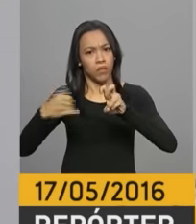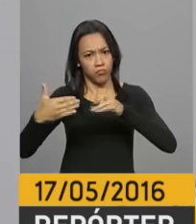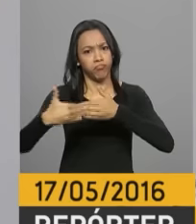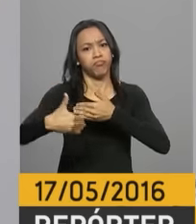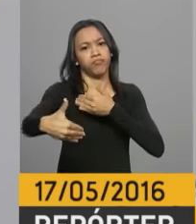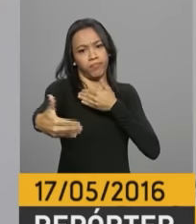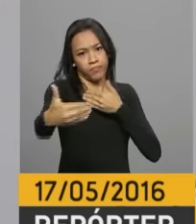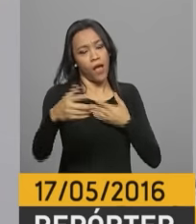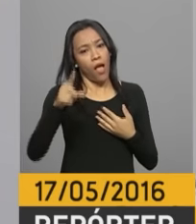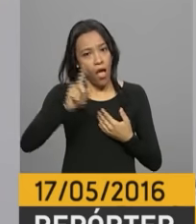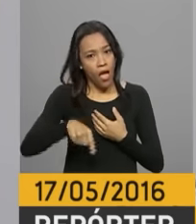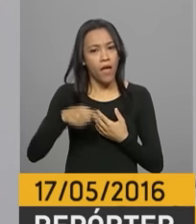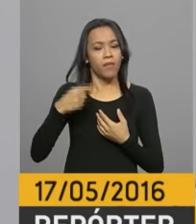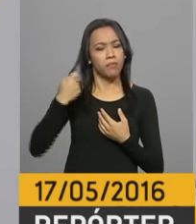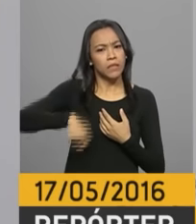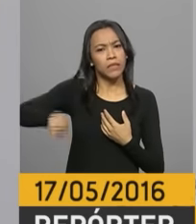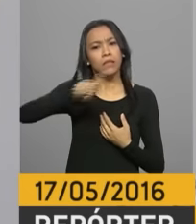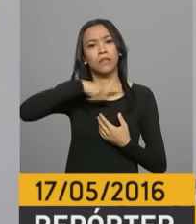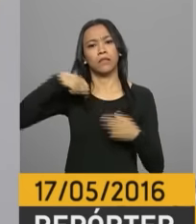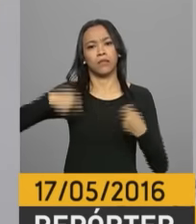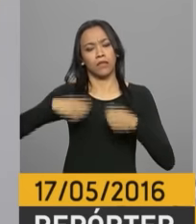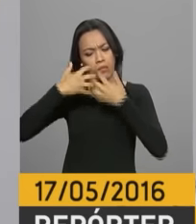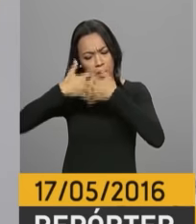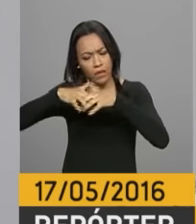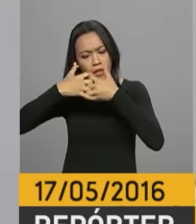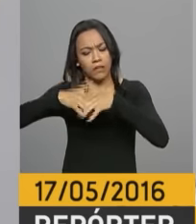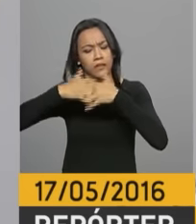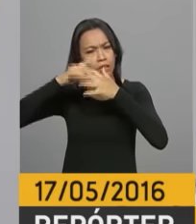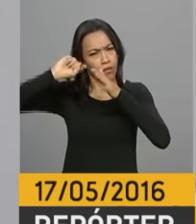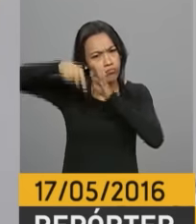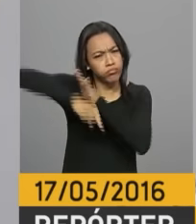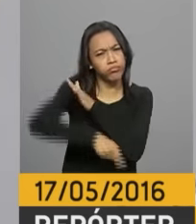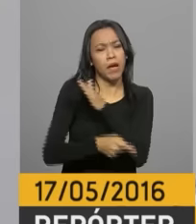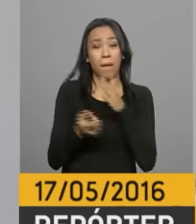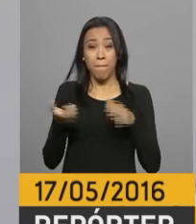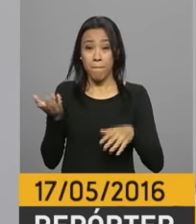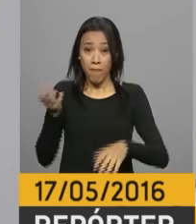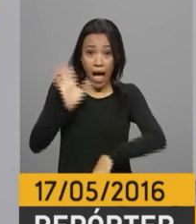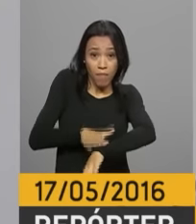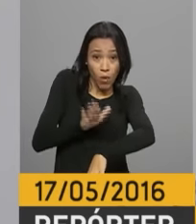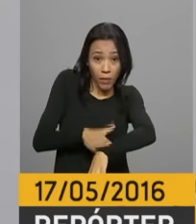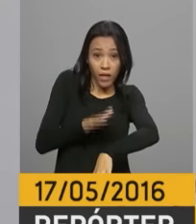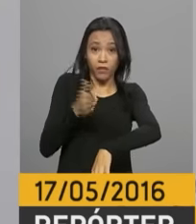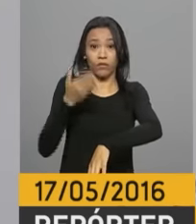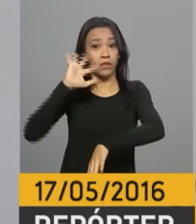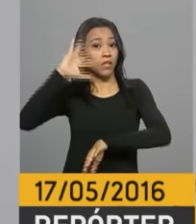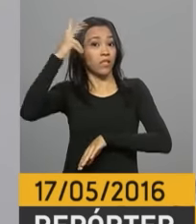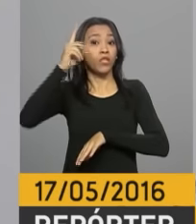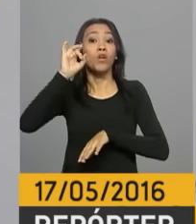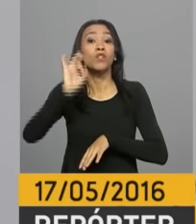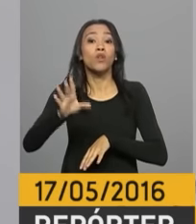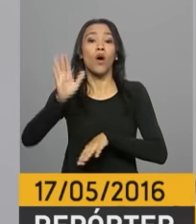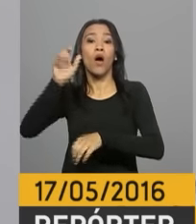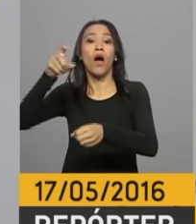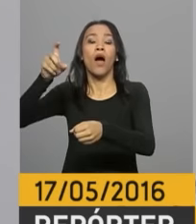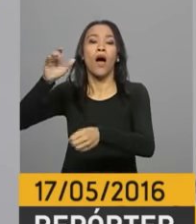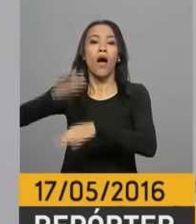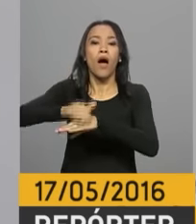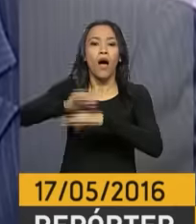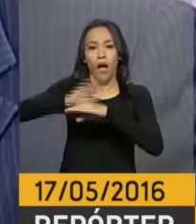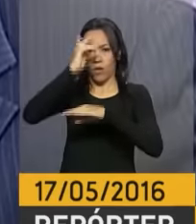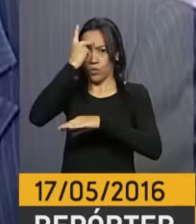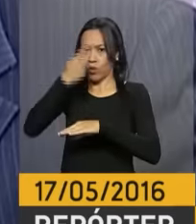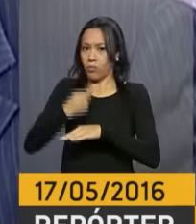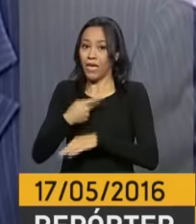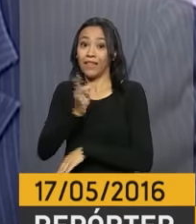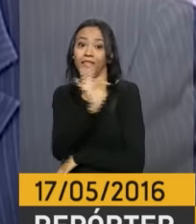é algo que vamos analisar, evidentemente, com profundidade. Mas, no momento, o que está definido é a autonomia técnica. Se o senhor me permite complementar,